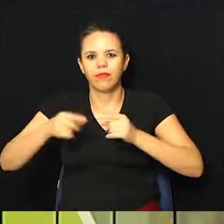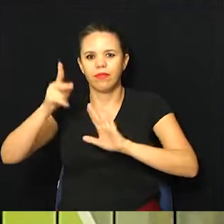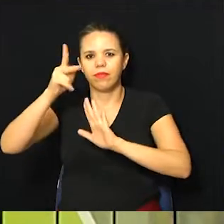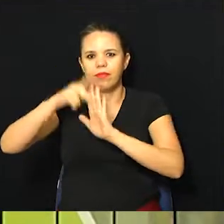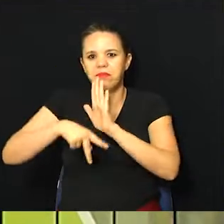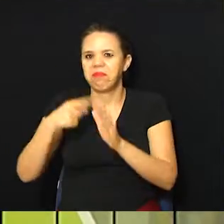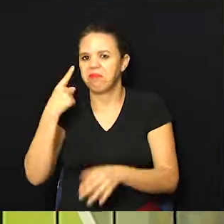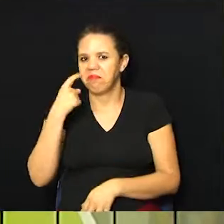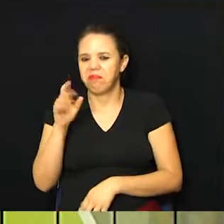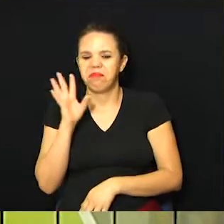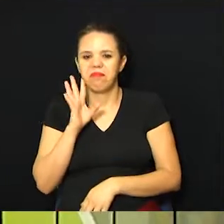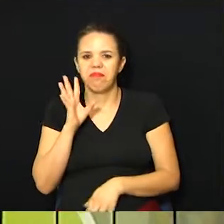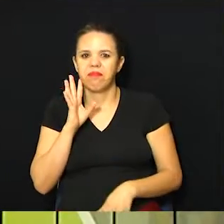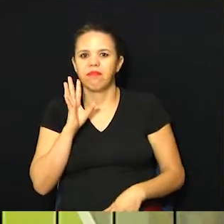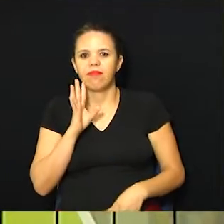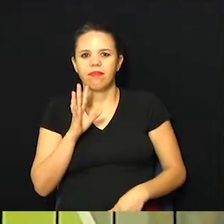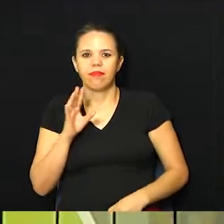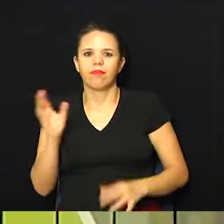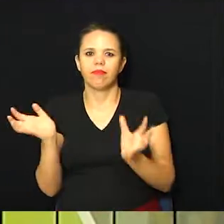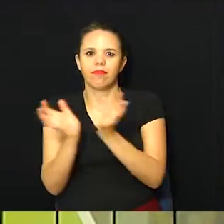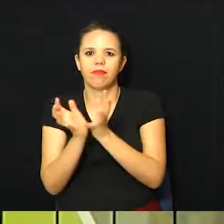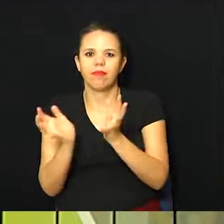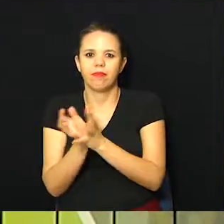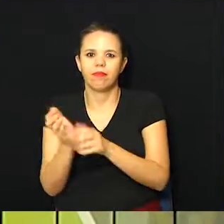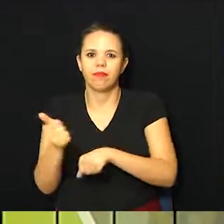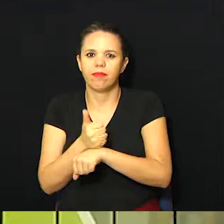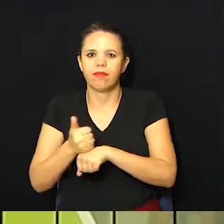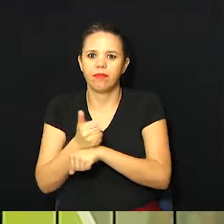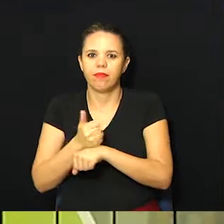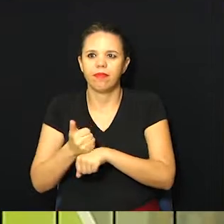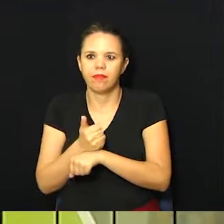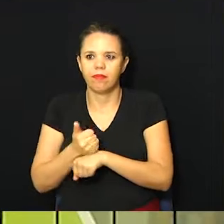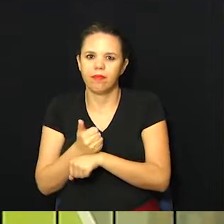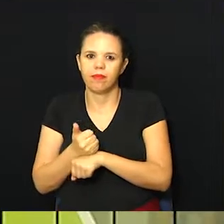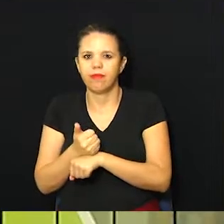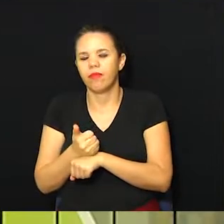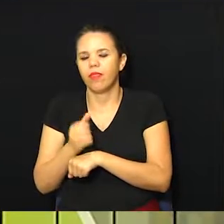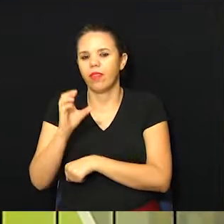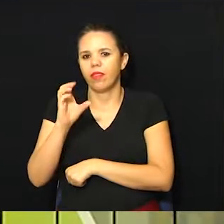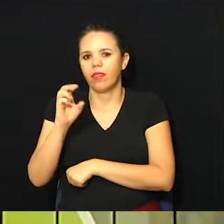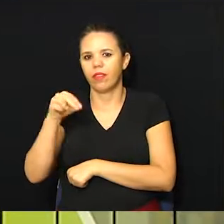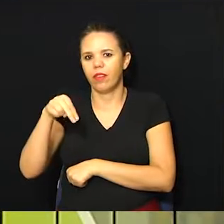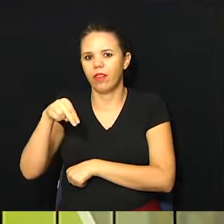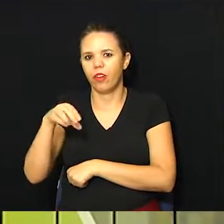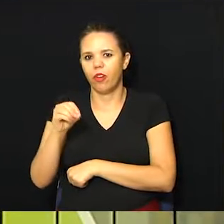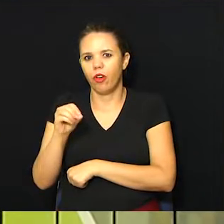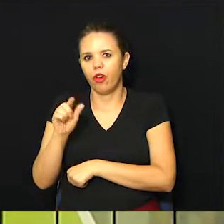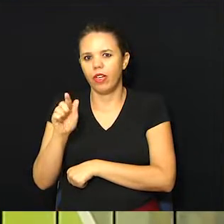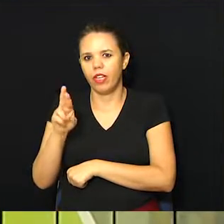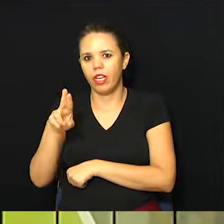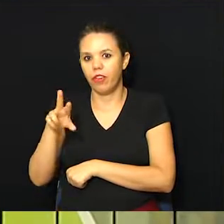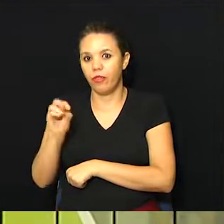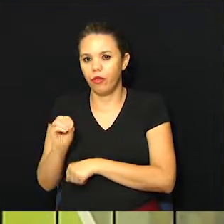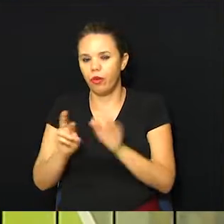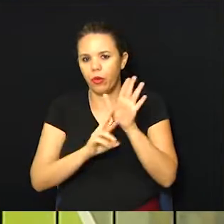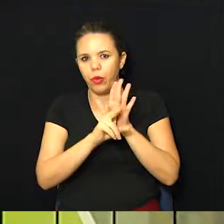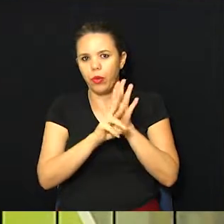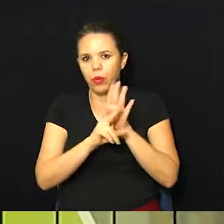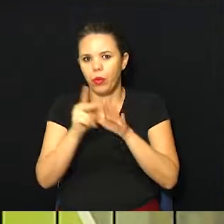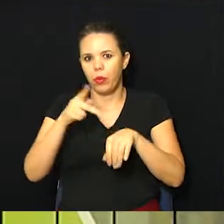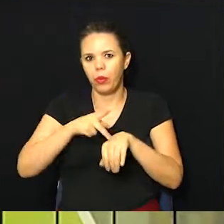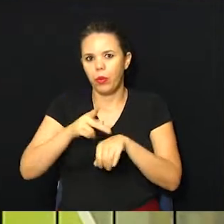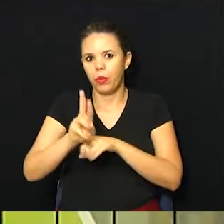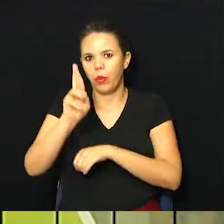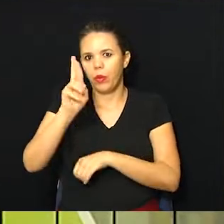muito interessante. Uma equipe formada por um oceanógrafo, uma bióloga e pós-doutorandos, professores